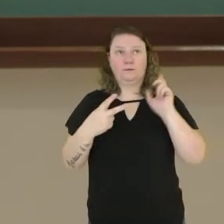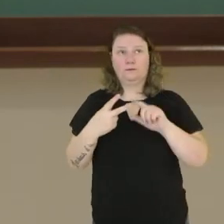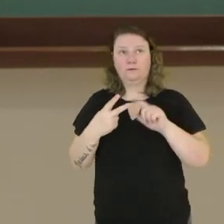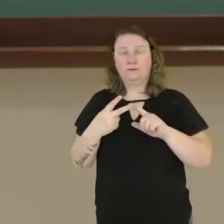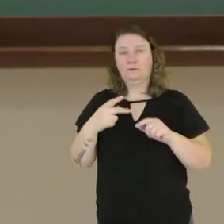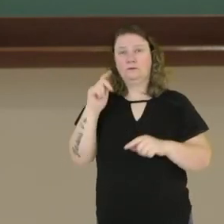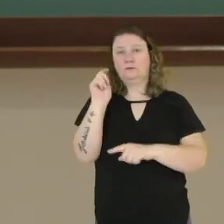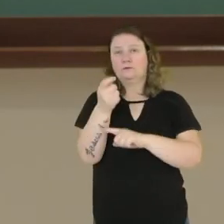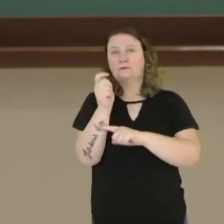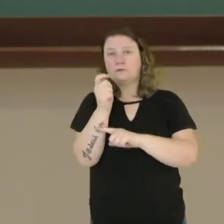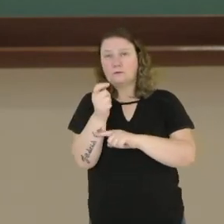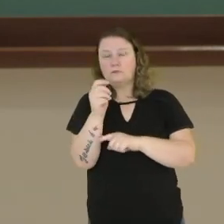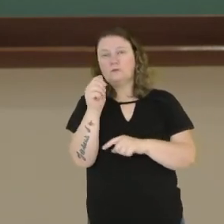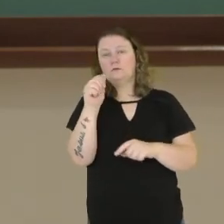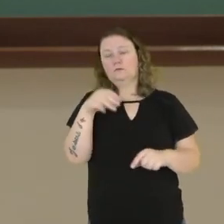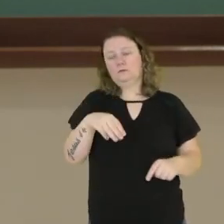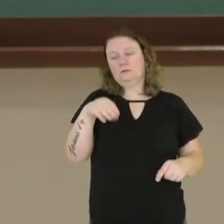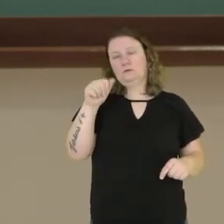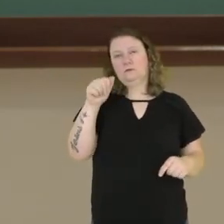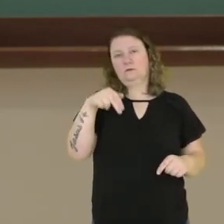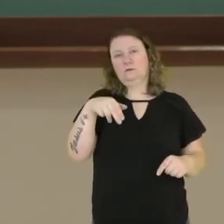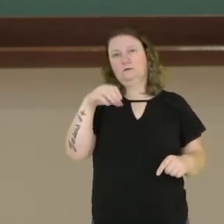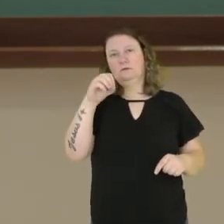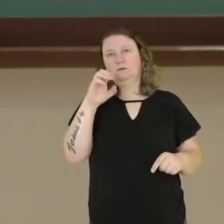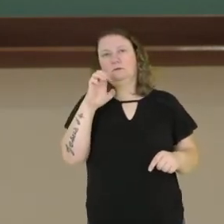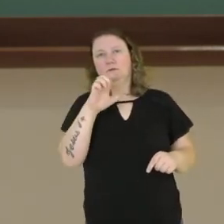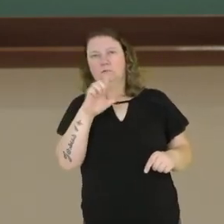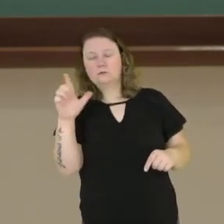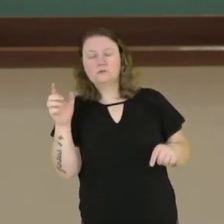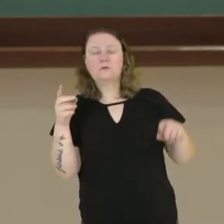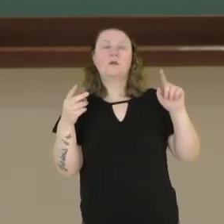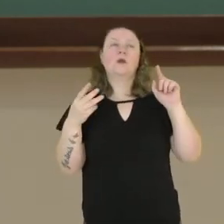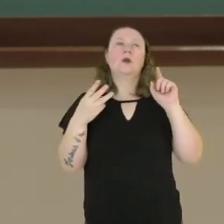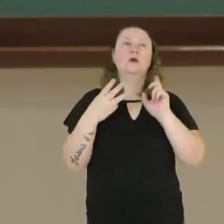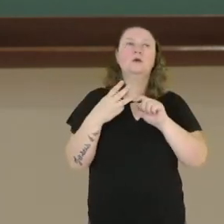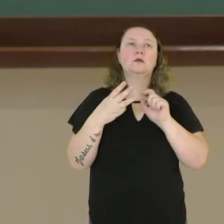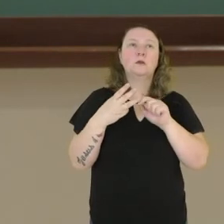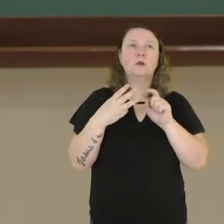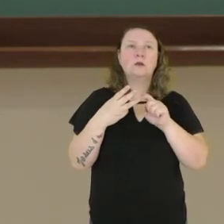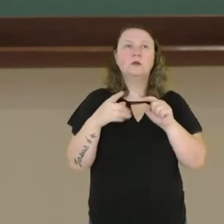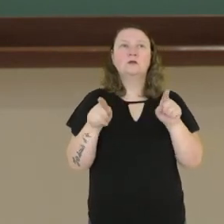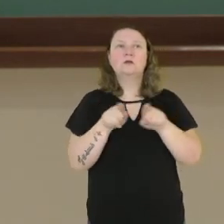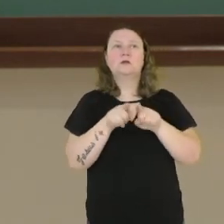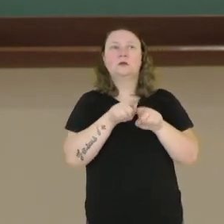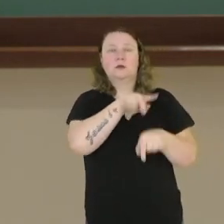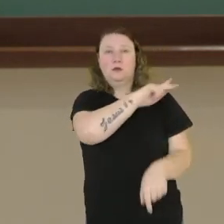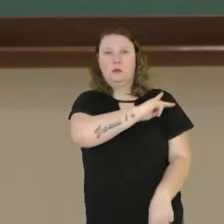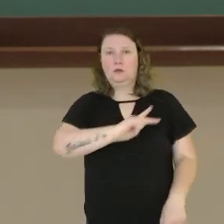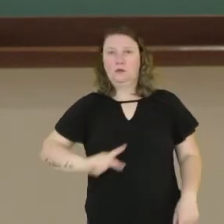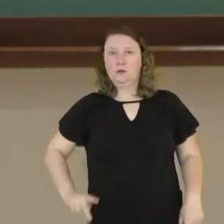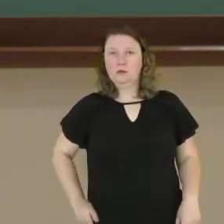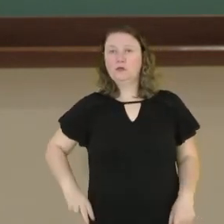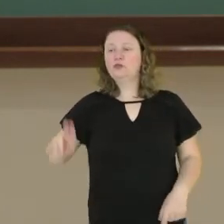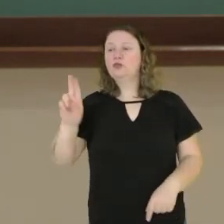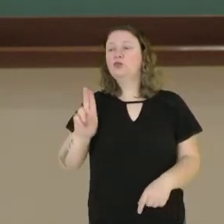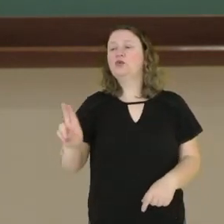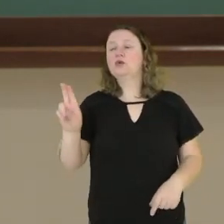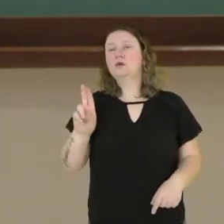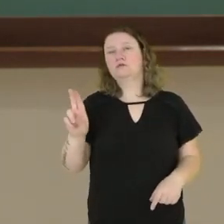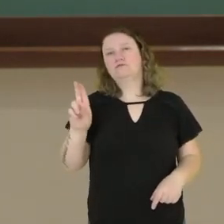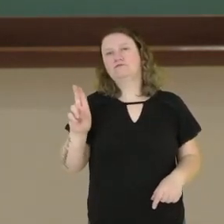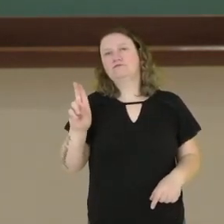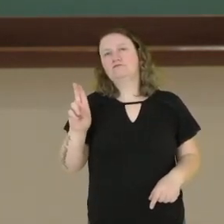argentino Manuel Rosas em 1852 e depois ainda o presidente uruguaio